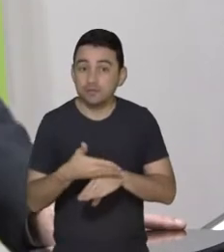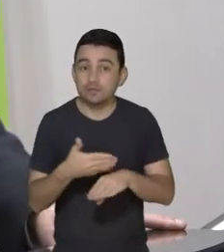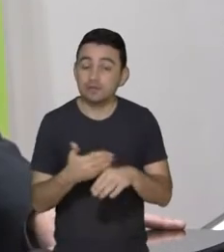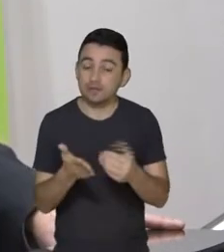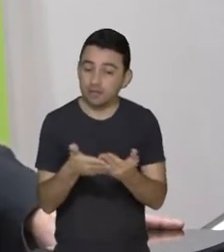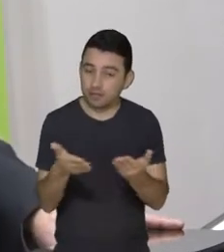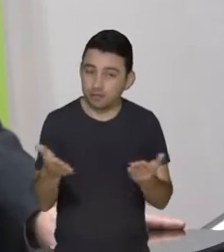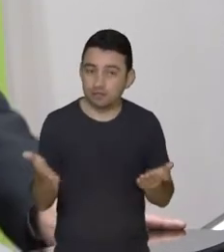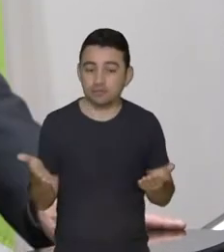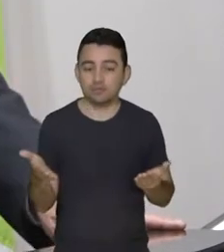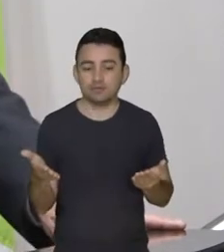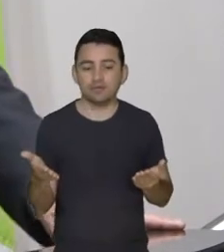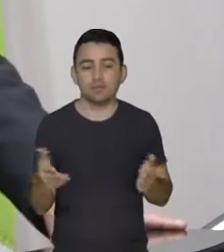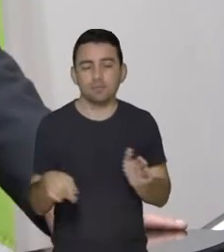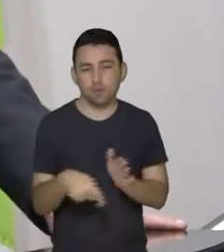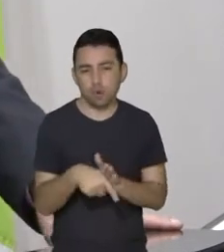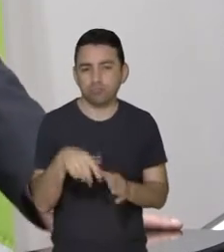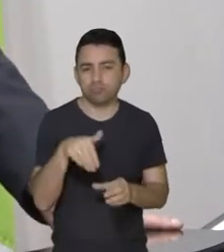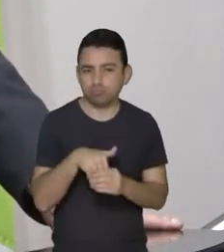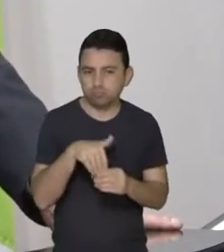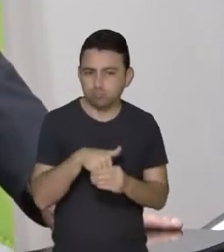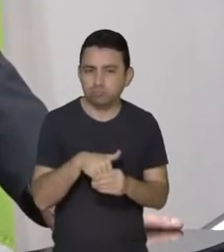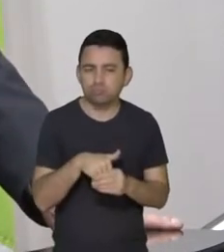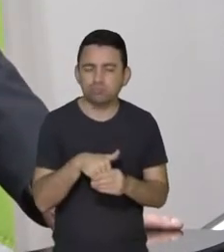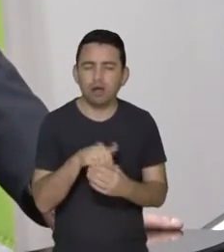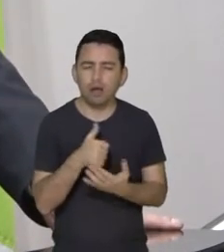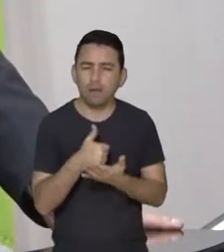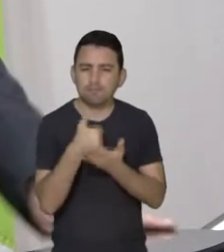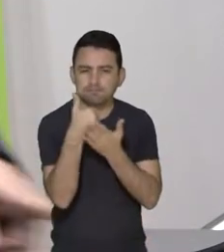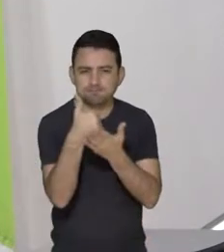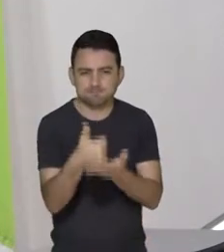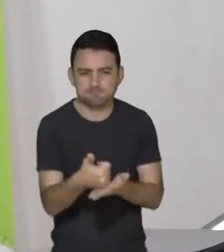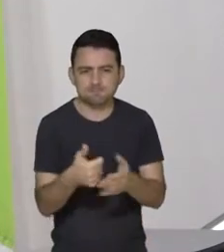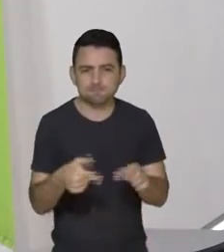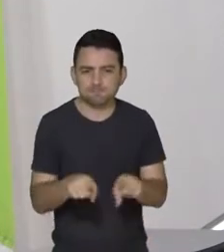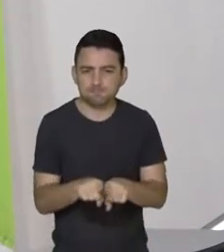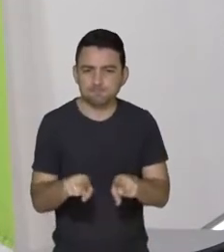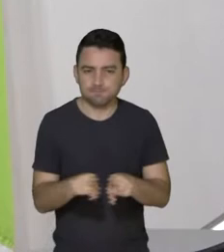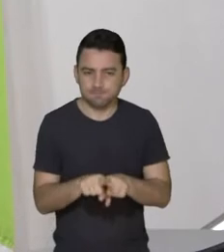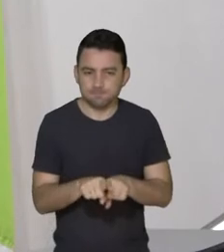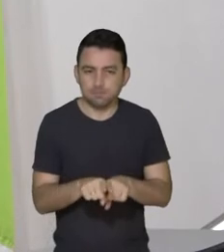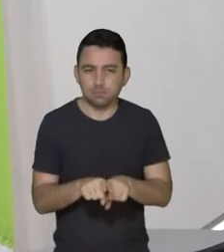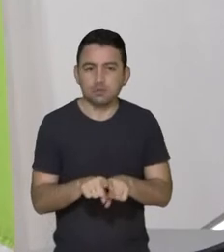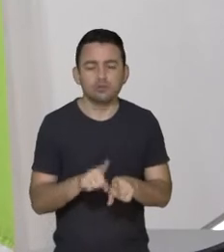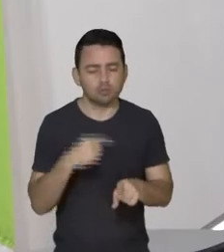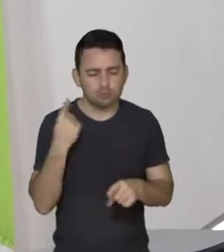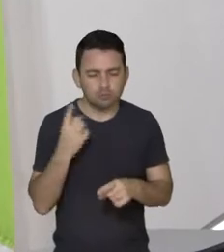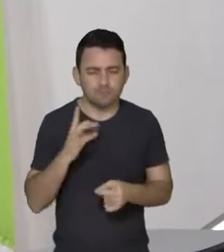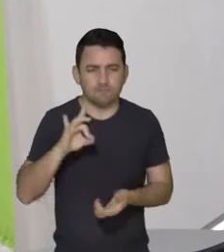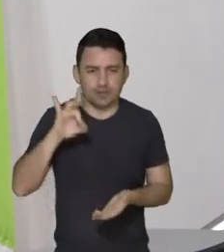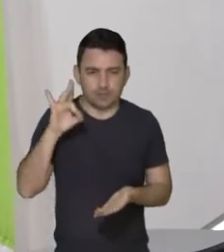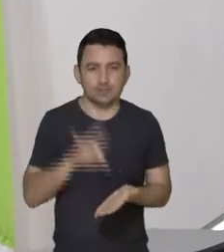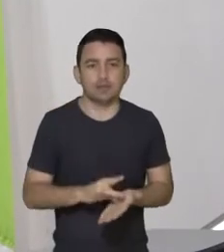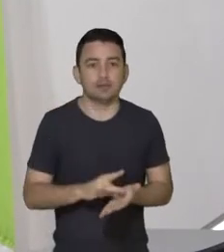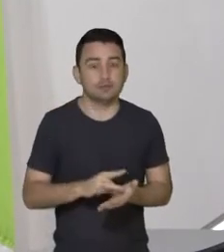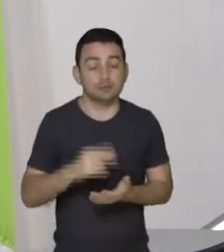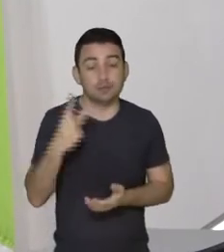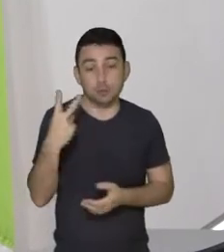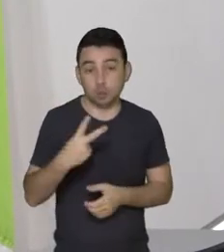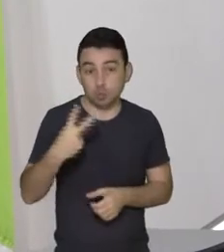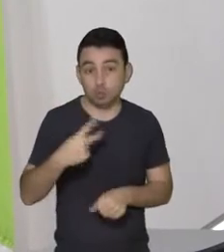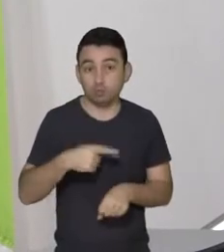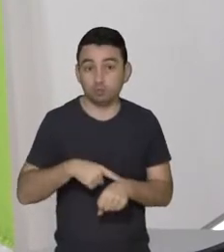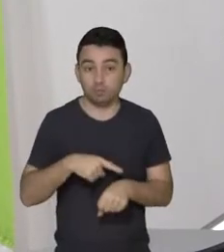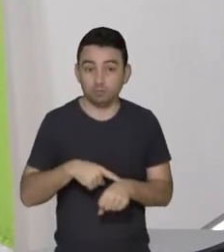do processo eleitoral contribuíram também e que a gente possa de fato nesse segundo turno discutiu